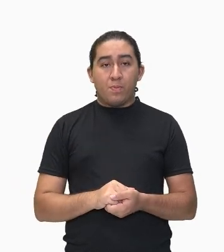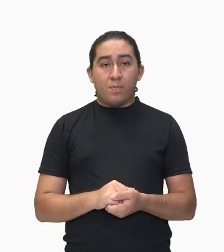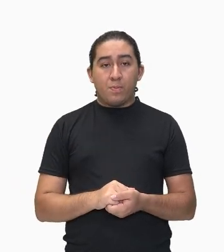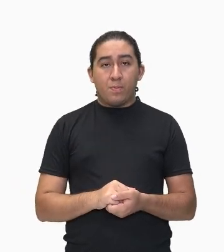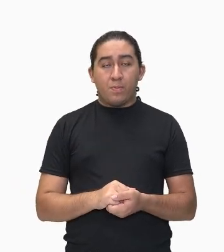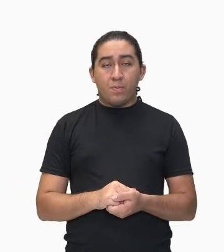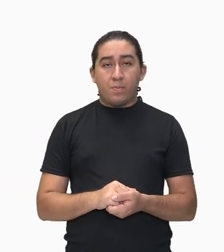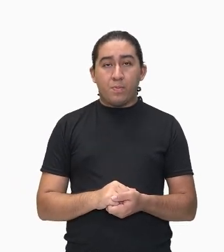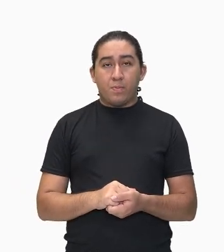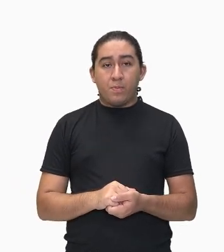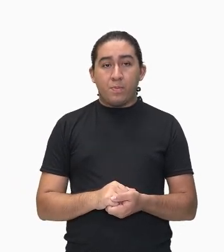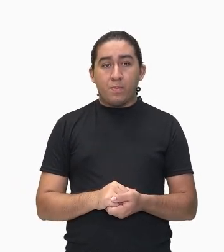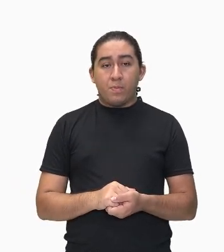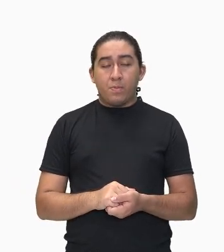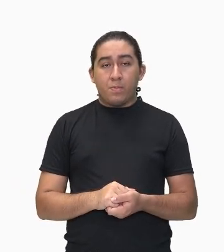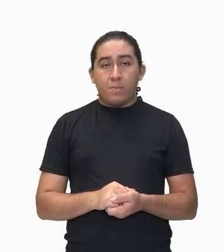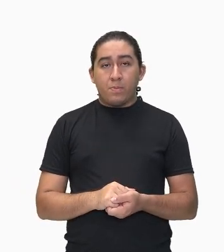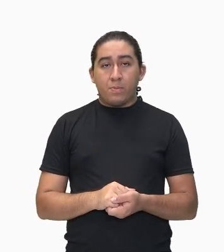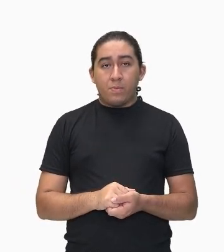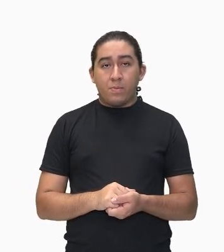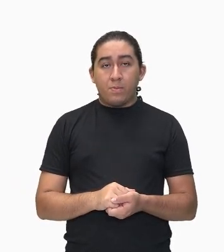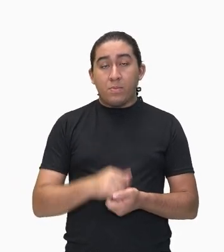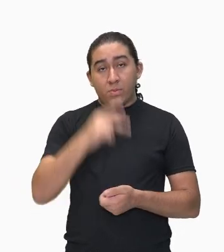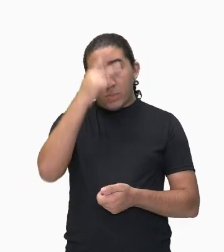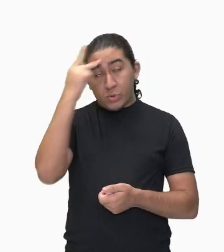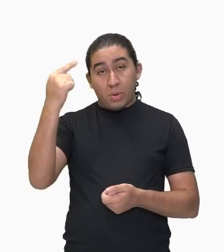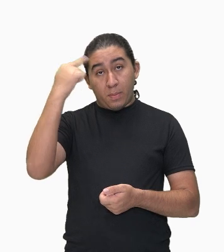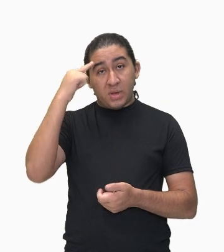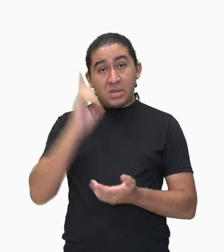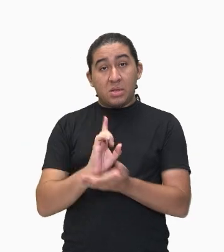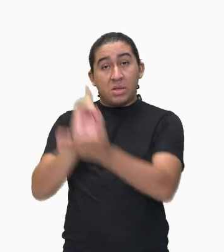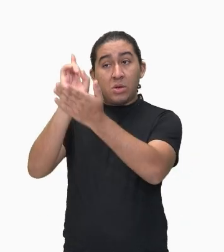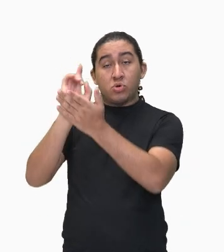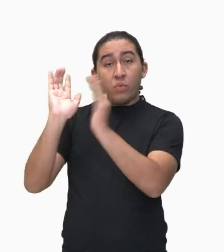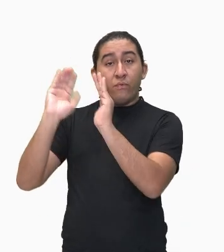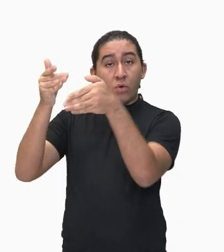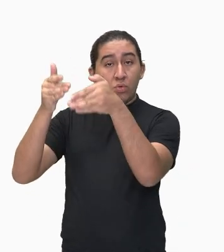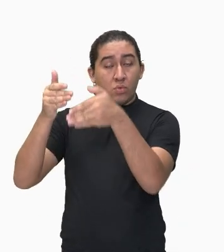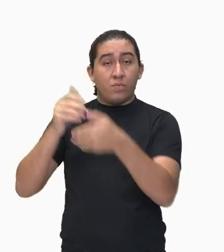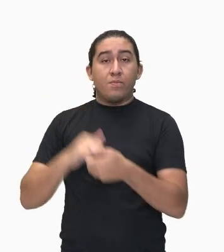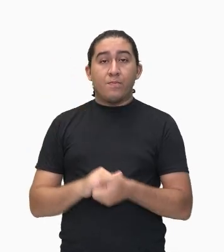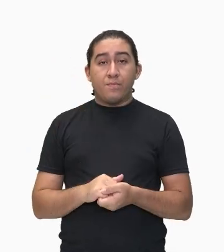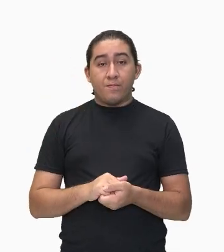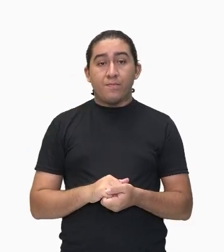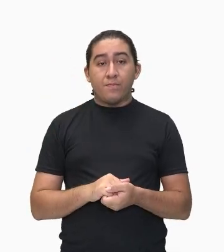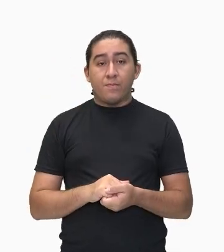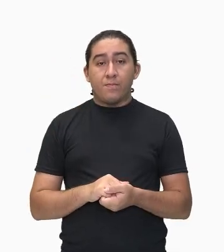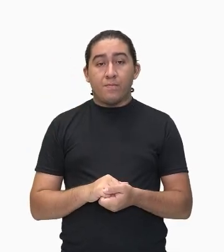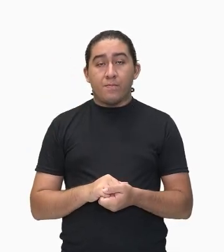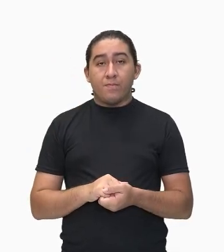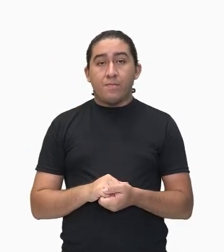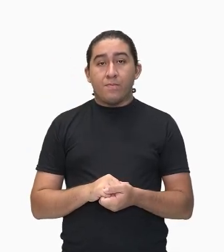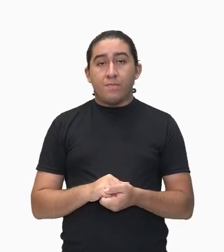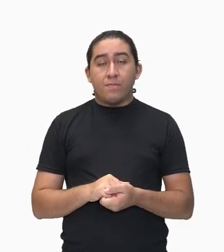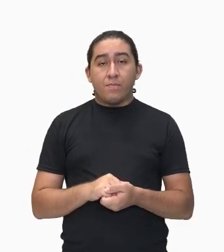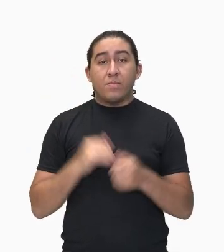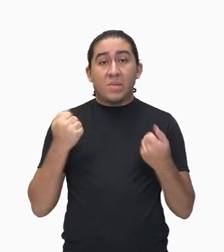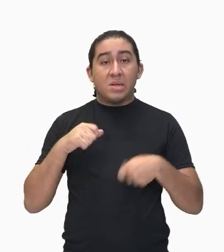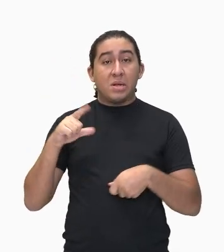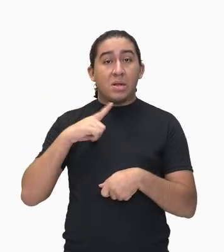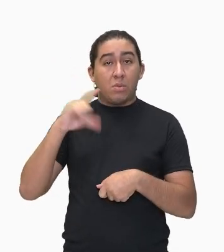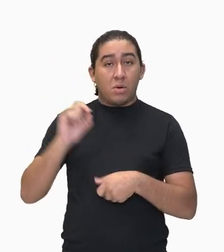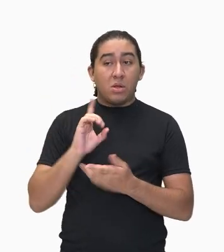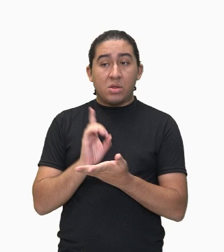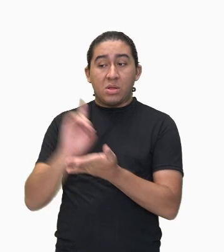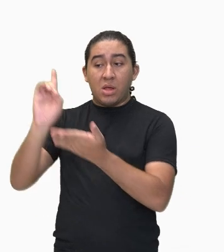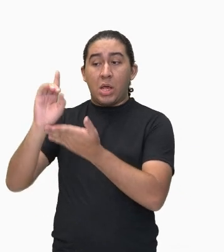antigamente as pessoas achavam que Deus era o centro de tudo e ninguém podia tomar nenhuma decisão sem a autorização e